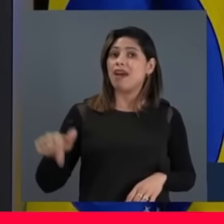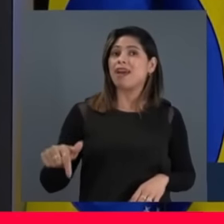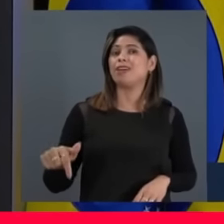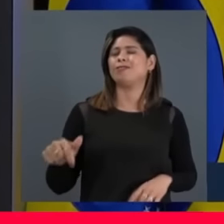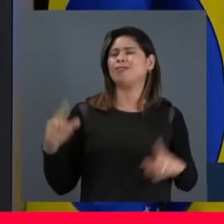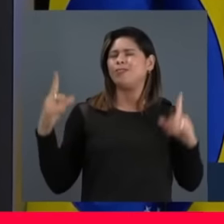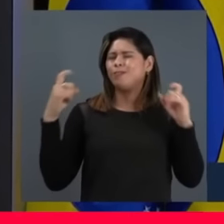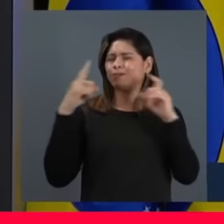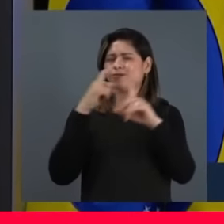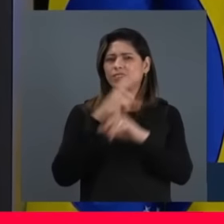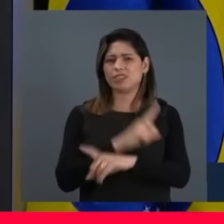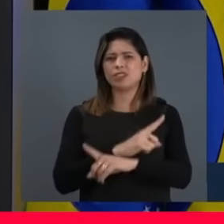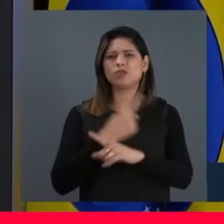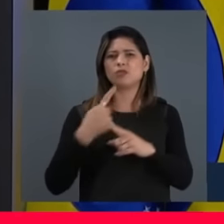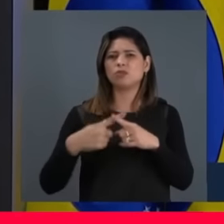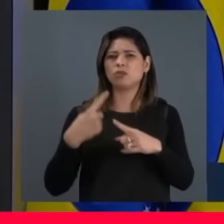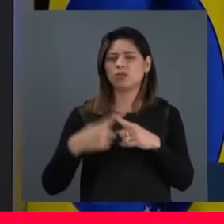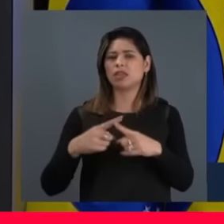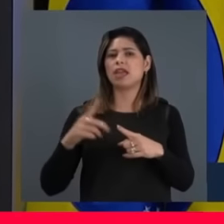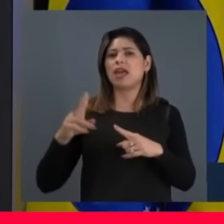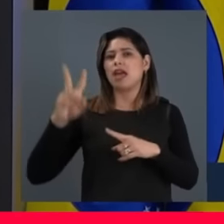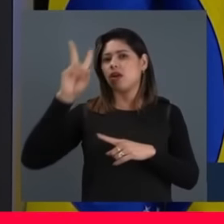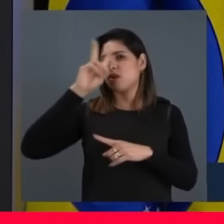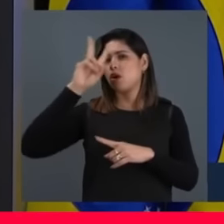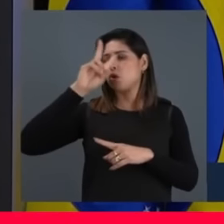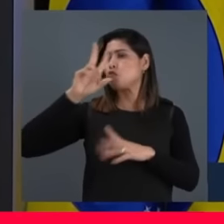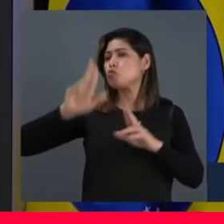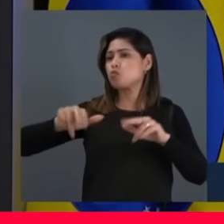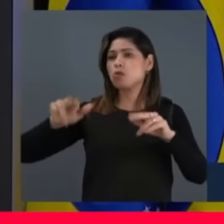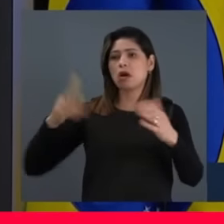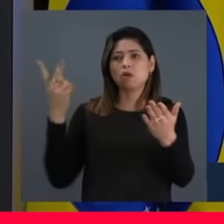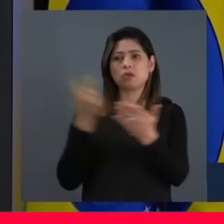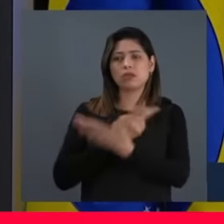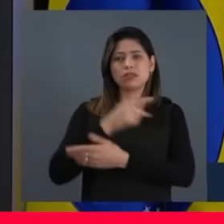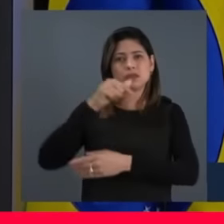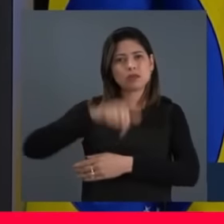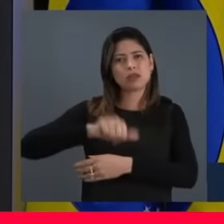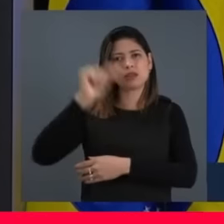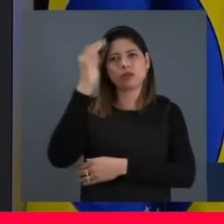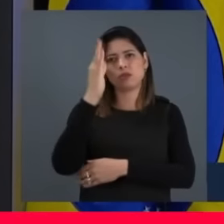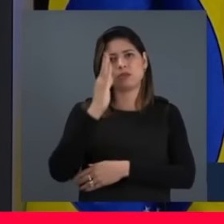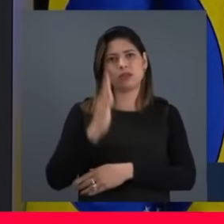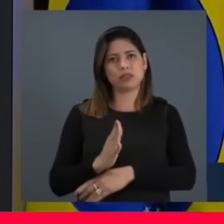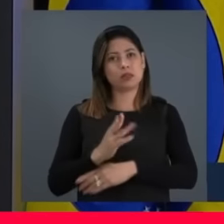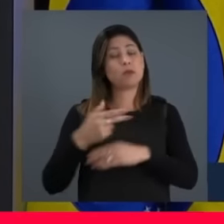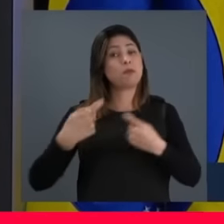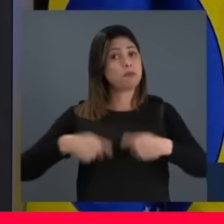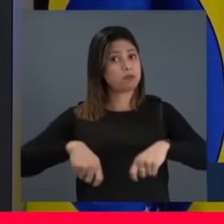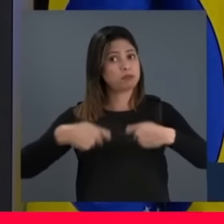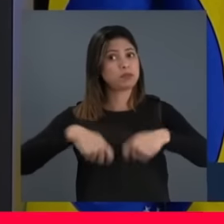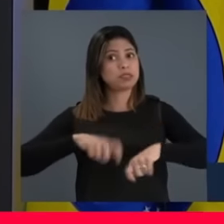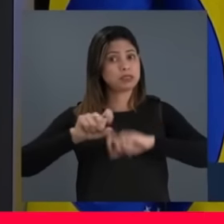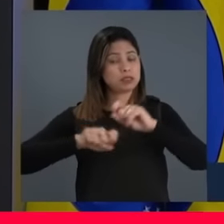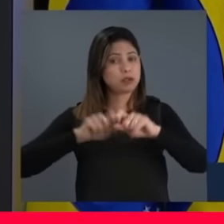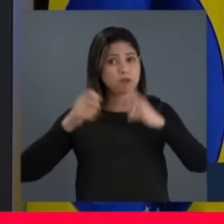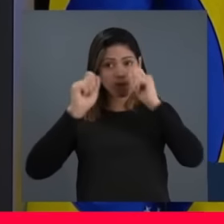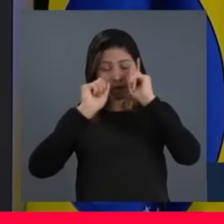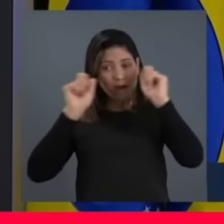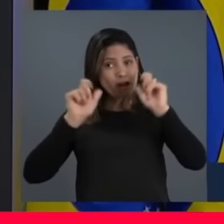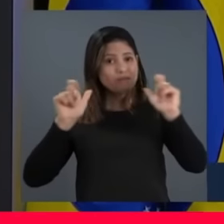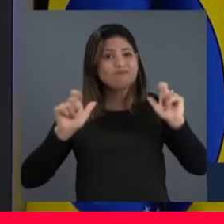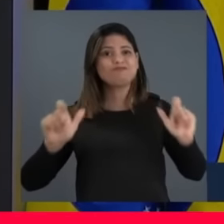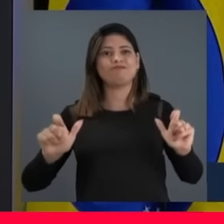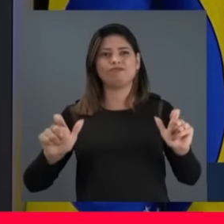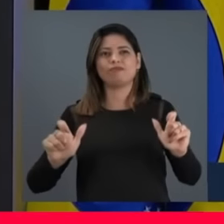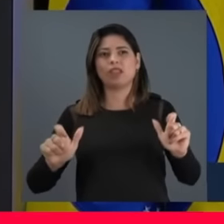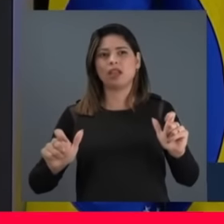precedentes na história do Brasil e é preciso a gente olhar para o que está acontecendo lá e